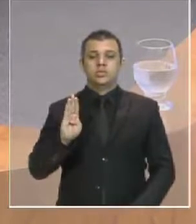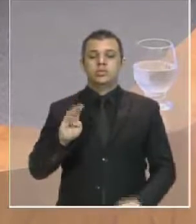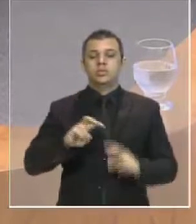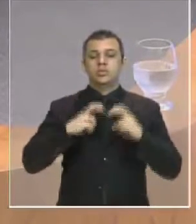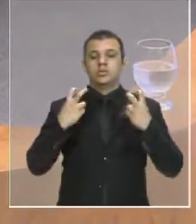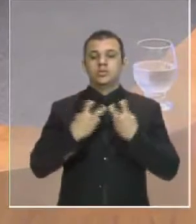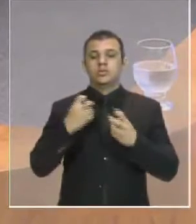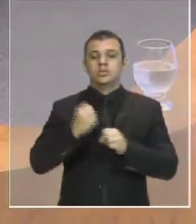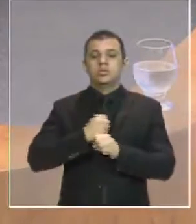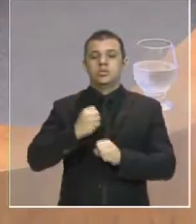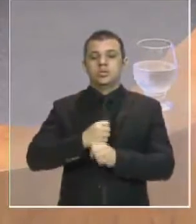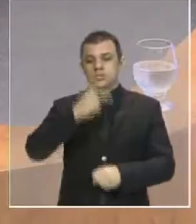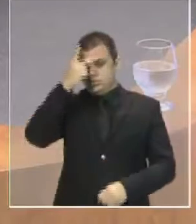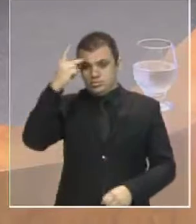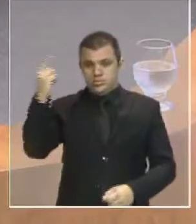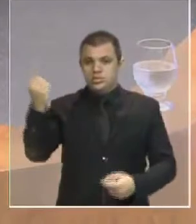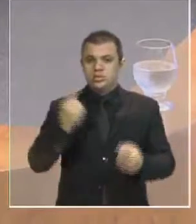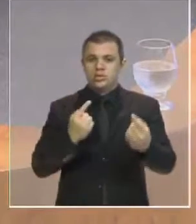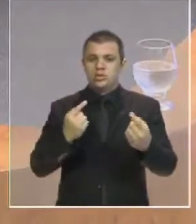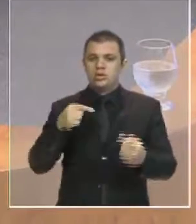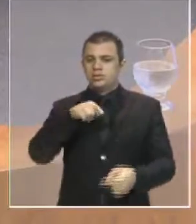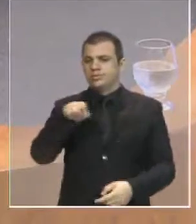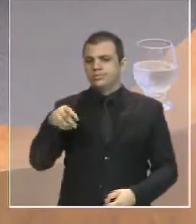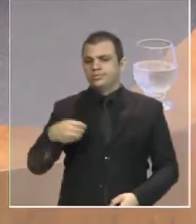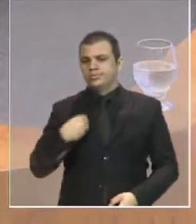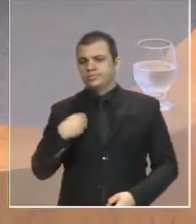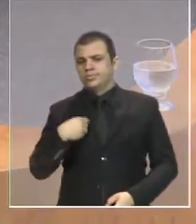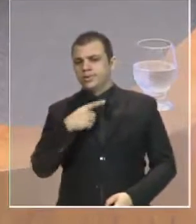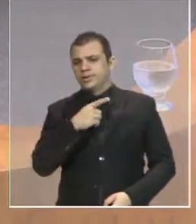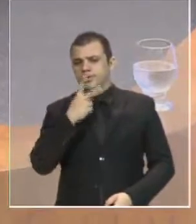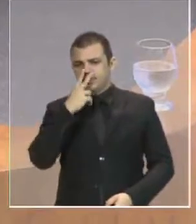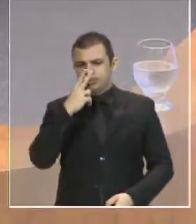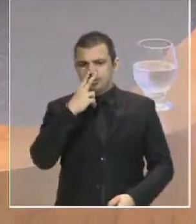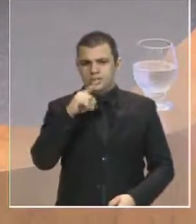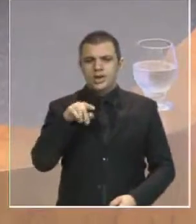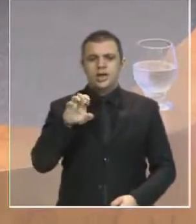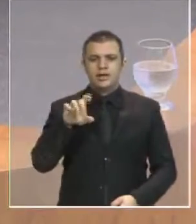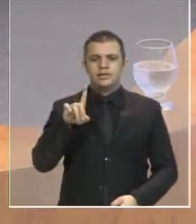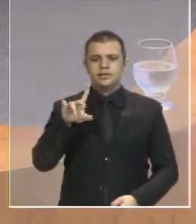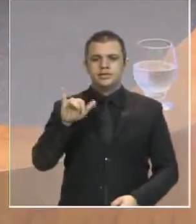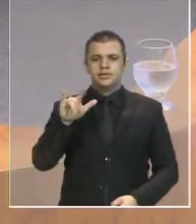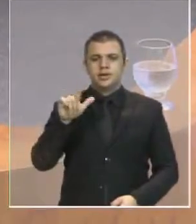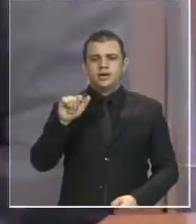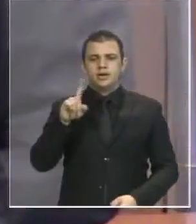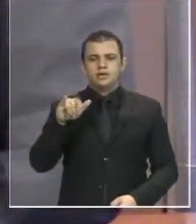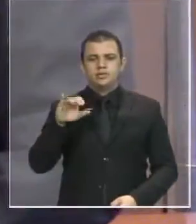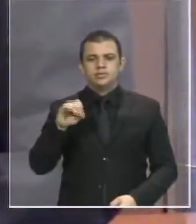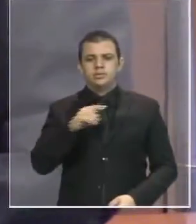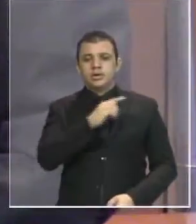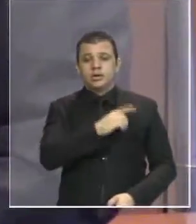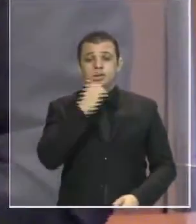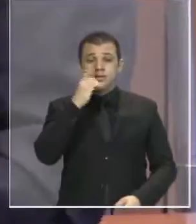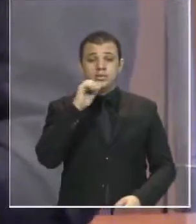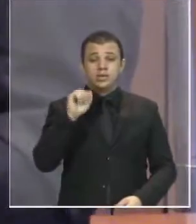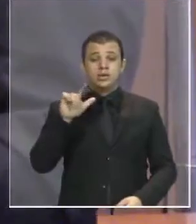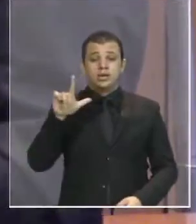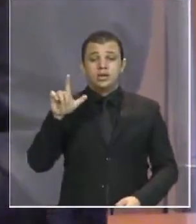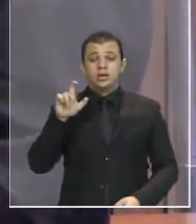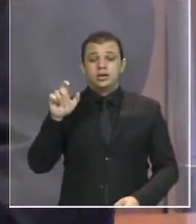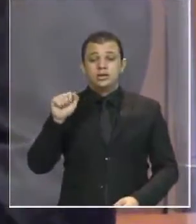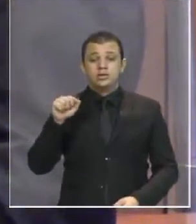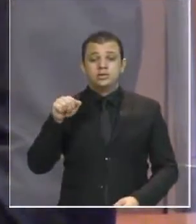estava presente, não me recordo, acho que o deputado Edilásio estava presente, o deputado fugiu da audiência. Usou